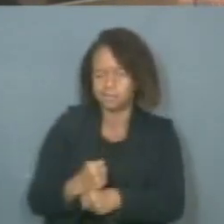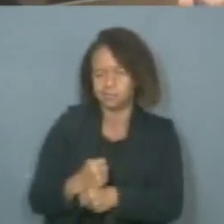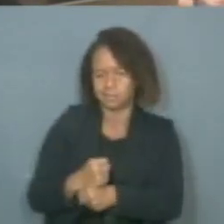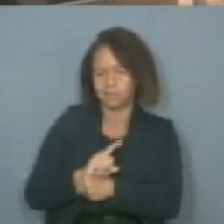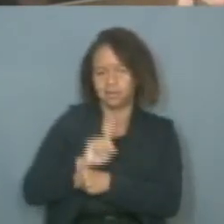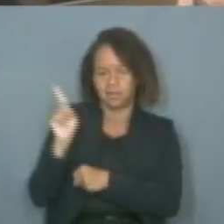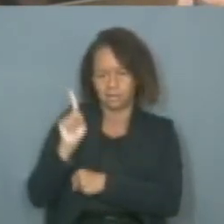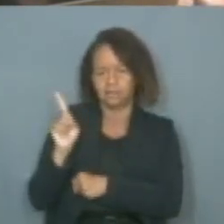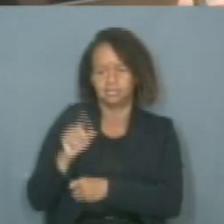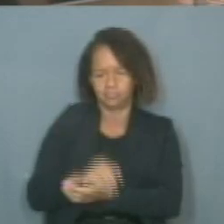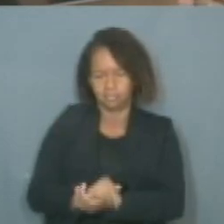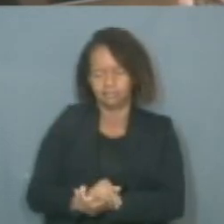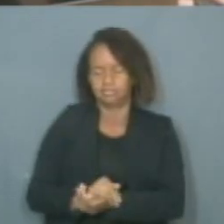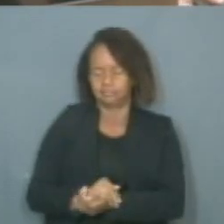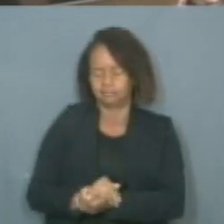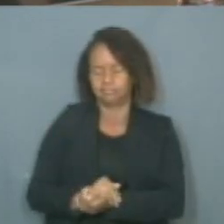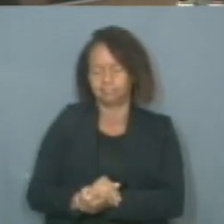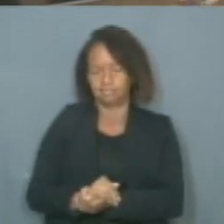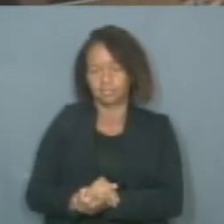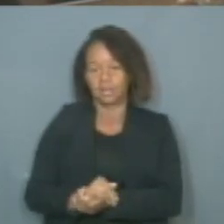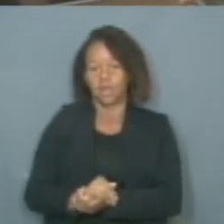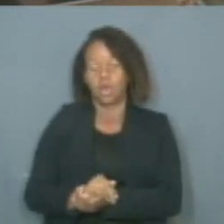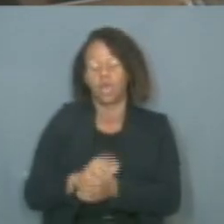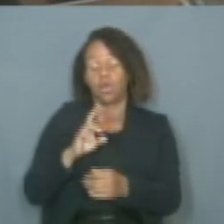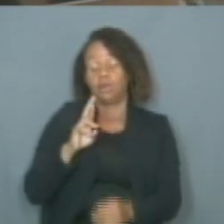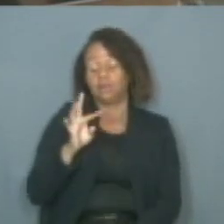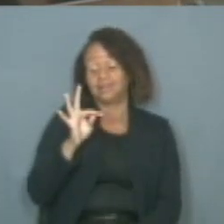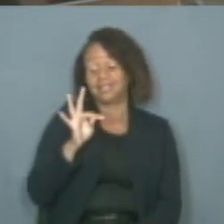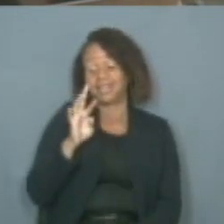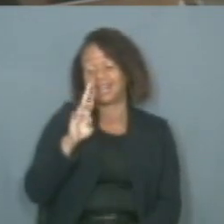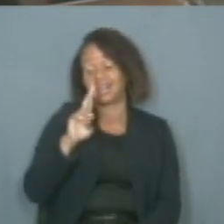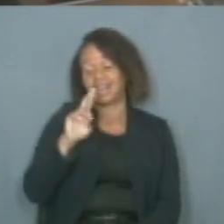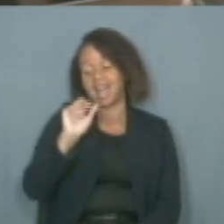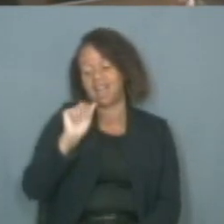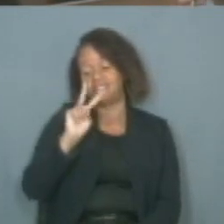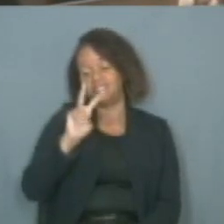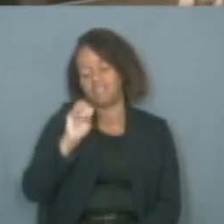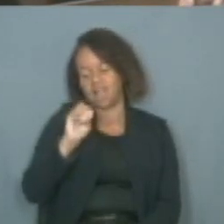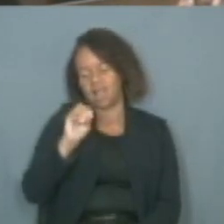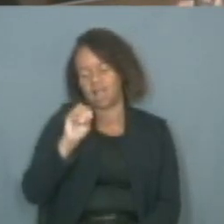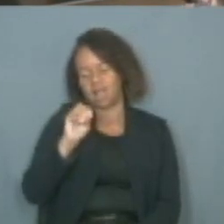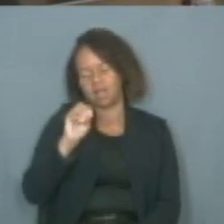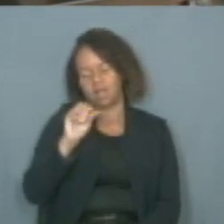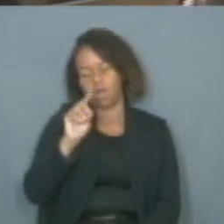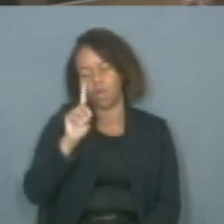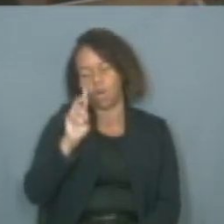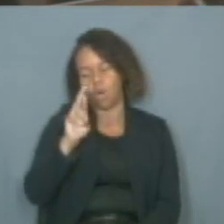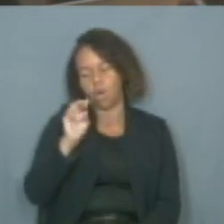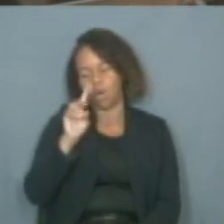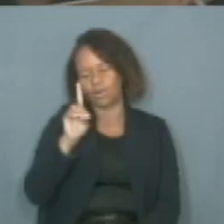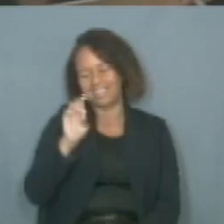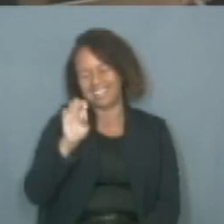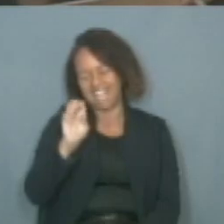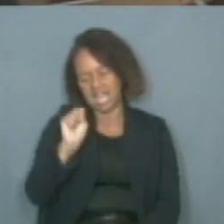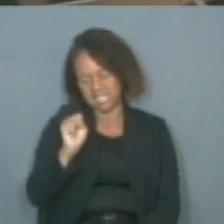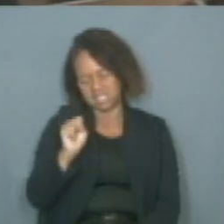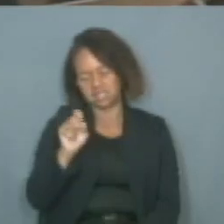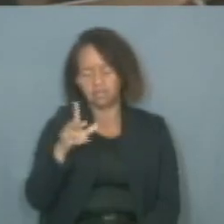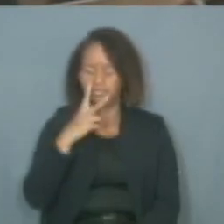funcionamento daquele instrumento. Perfeito. O trava-rodas em si, eu acho que o vereador